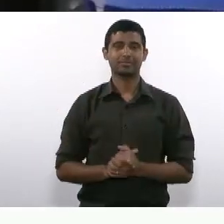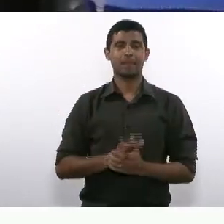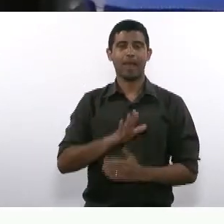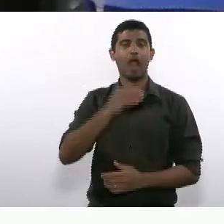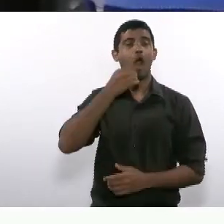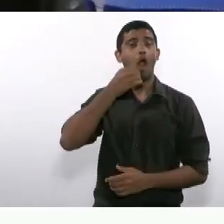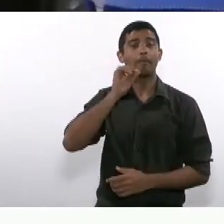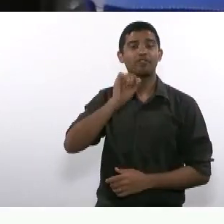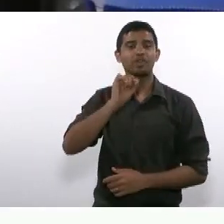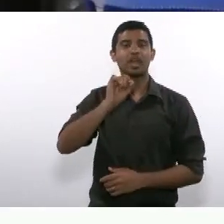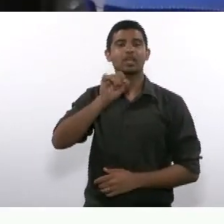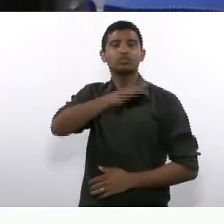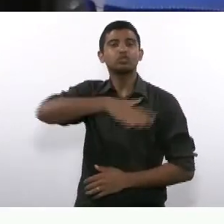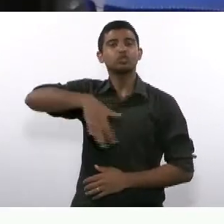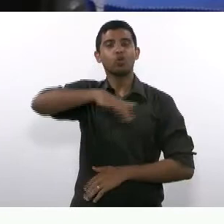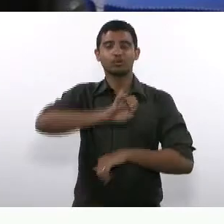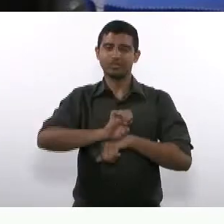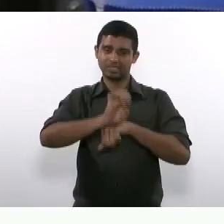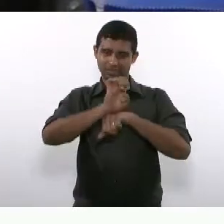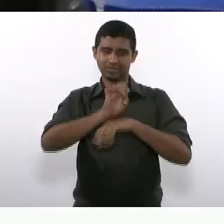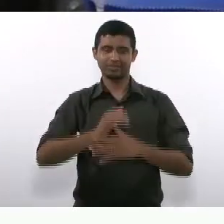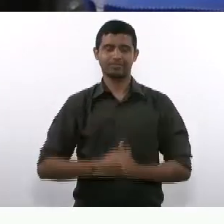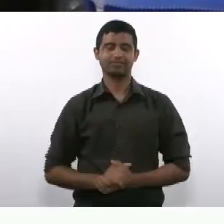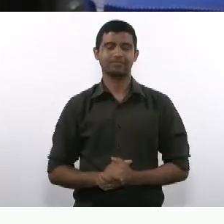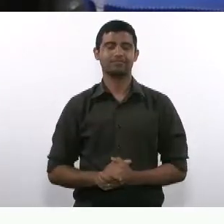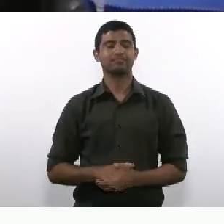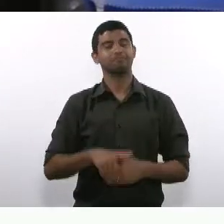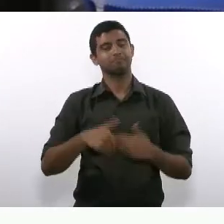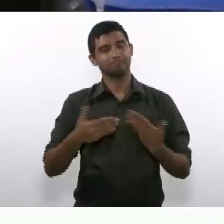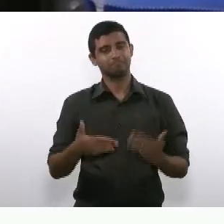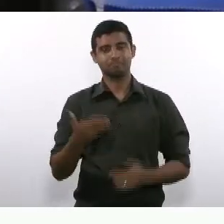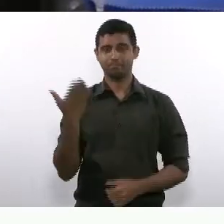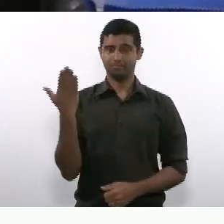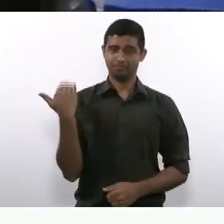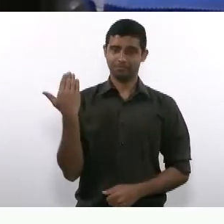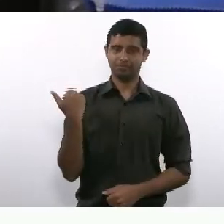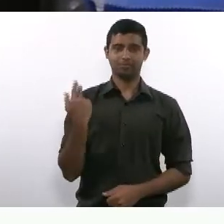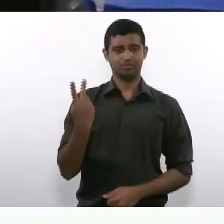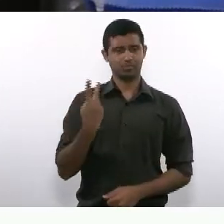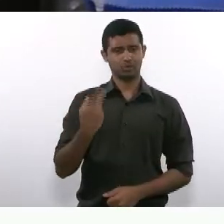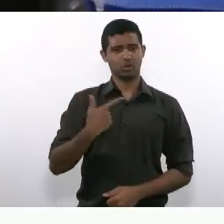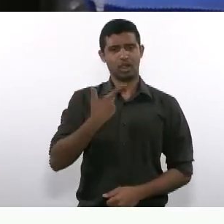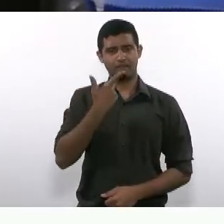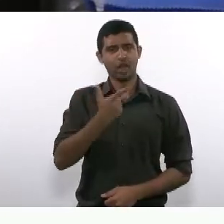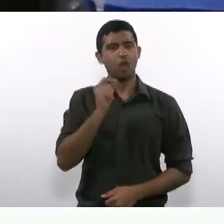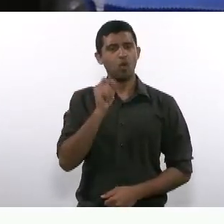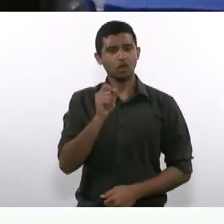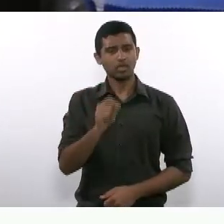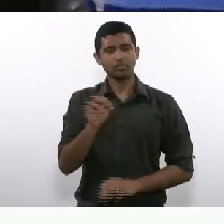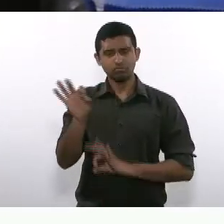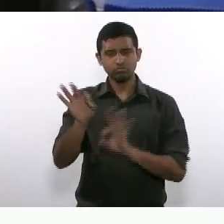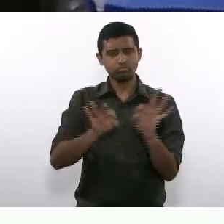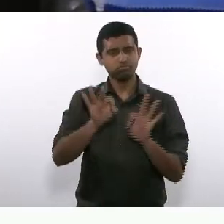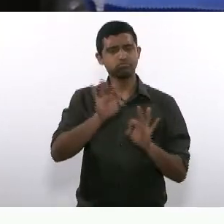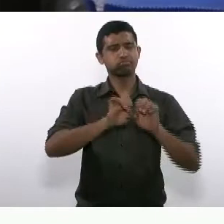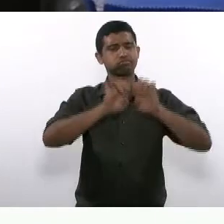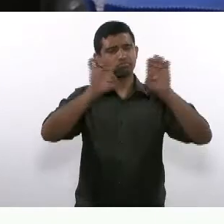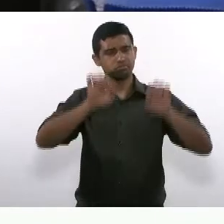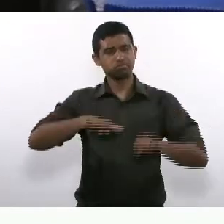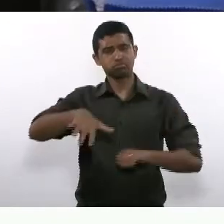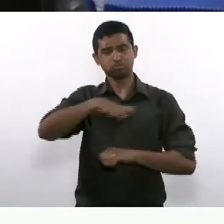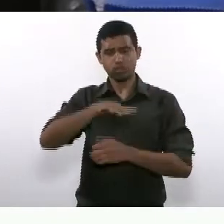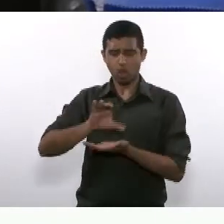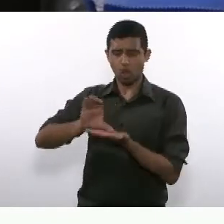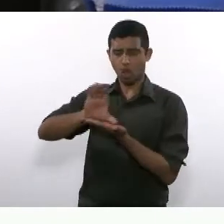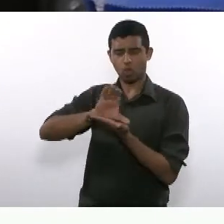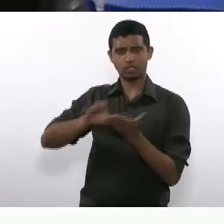Estado. Então, quando a gente falou, numa determinada ação, da reestruturação dos conselhos